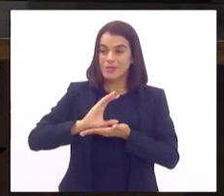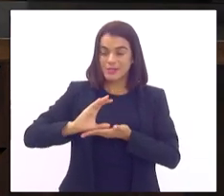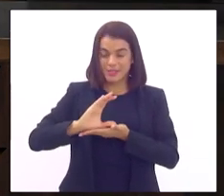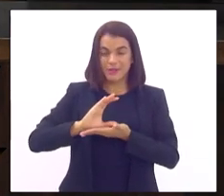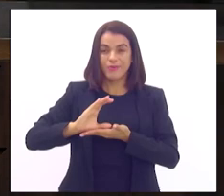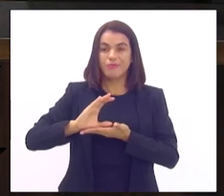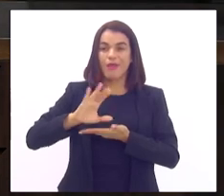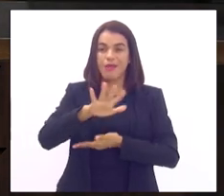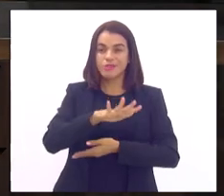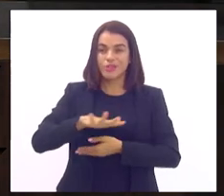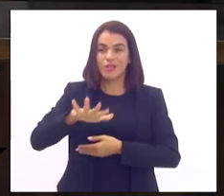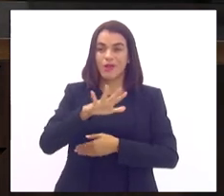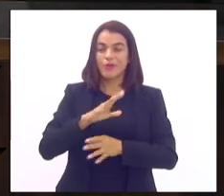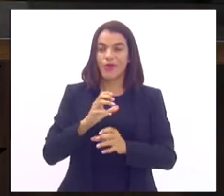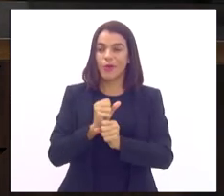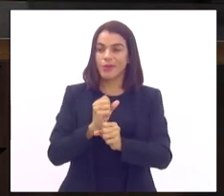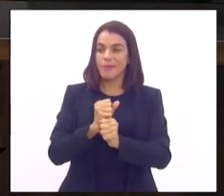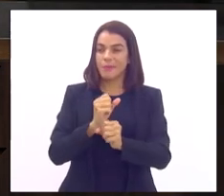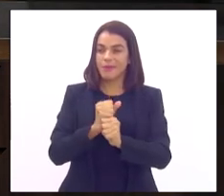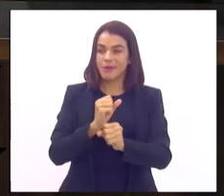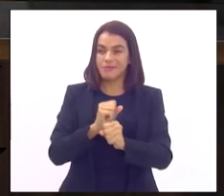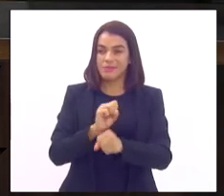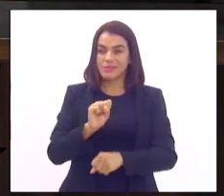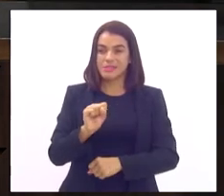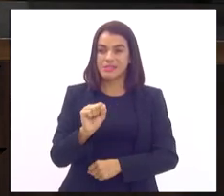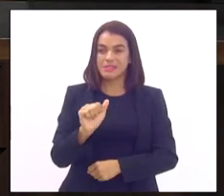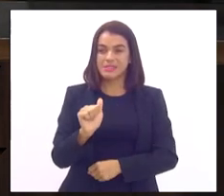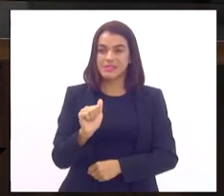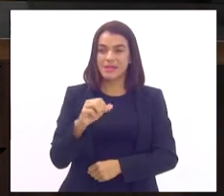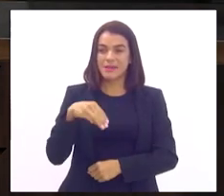do Rio de Janeiro, Samir Neme.